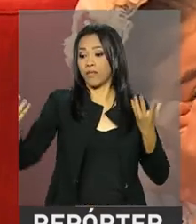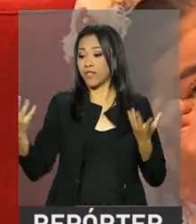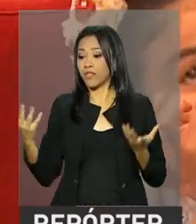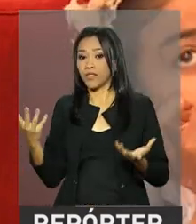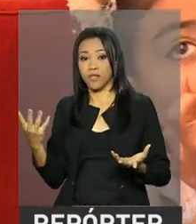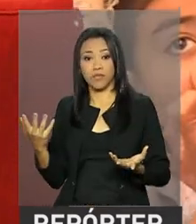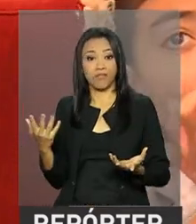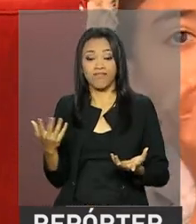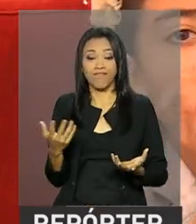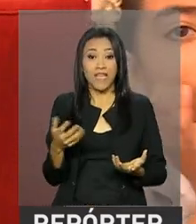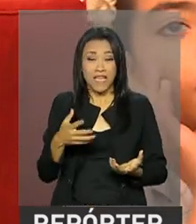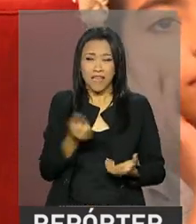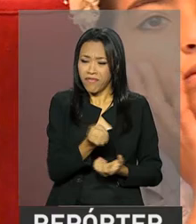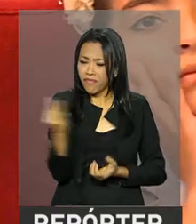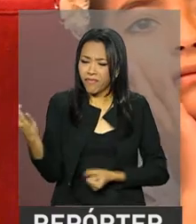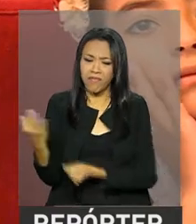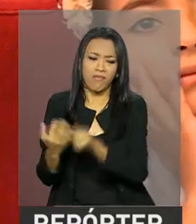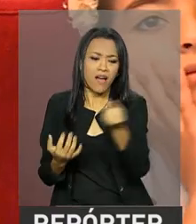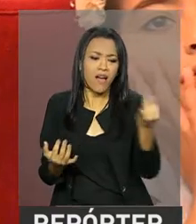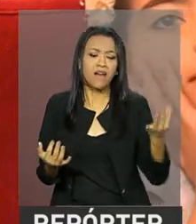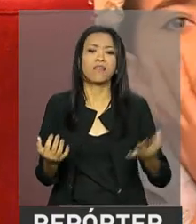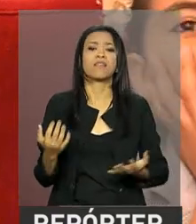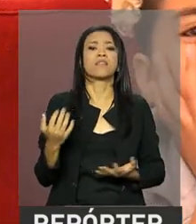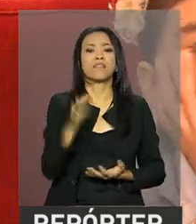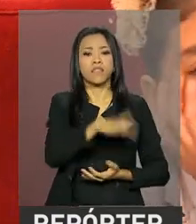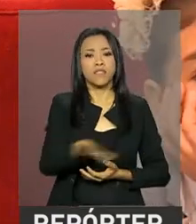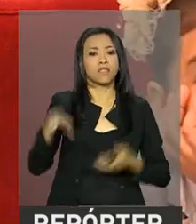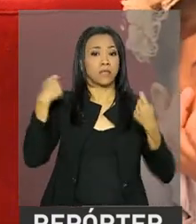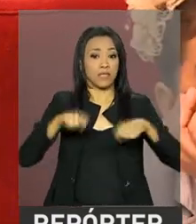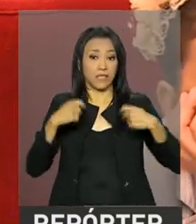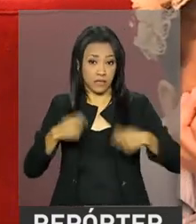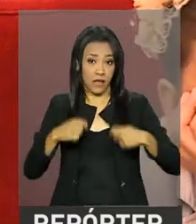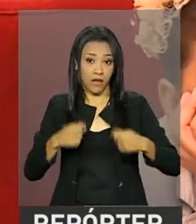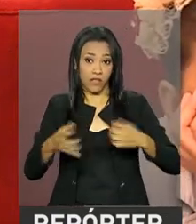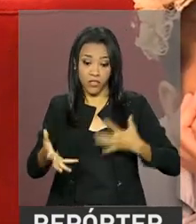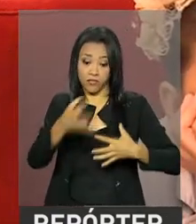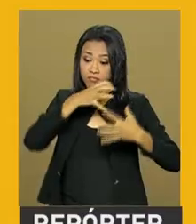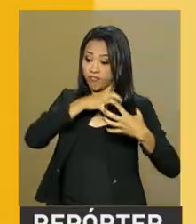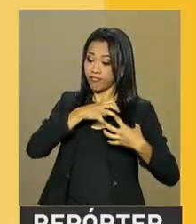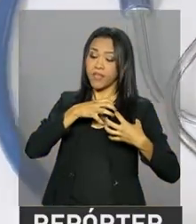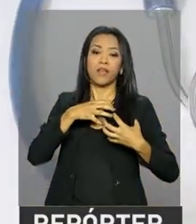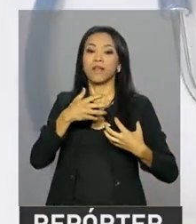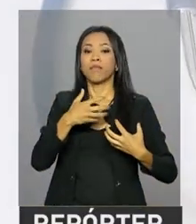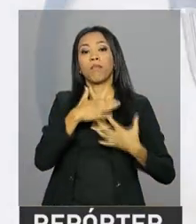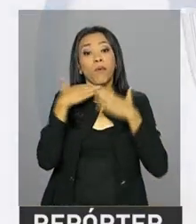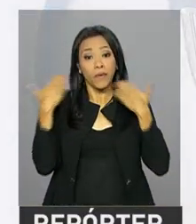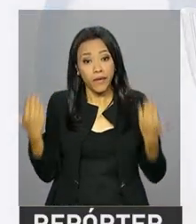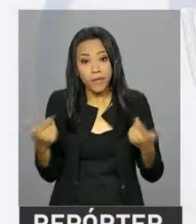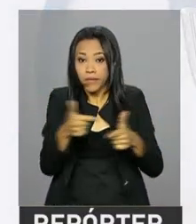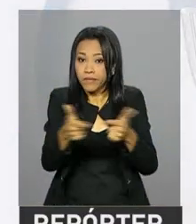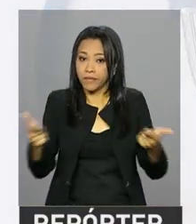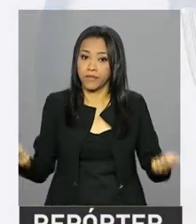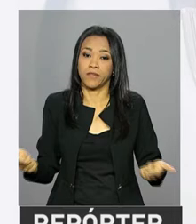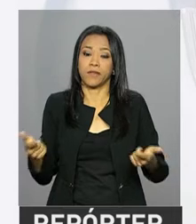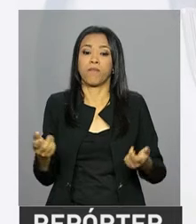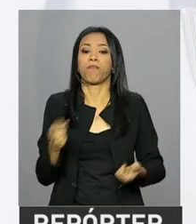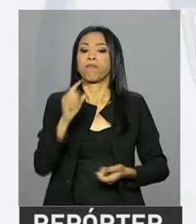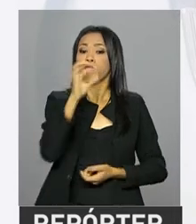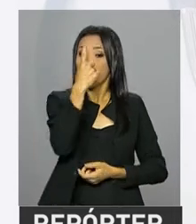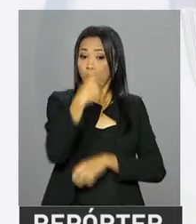crianças que precisava de um de um transplante não conseguia enxergar a falecer em um ano a força aérea brasileira já